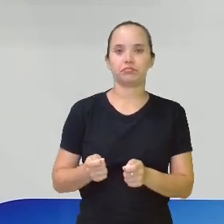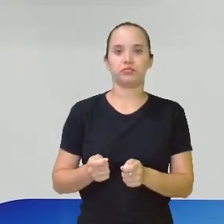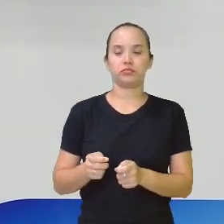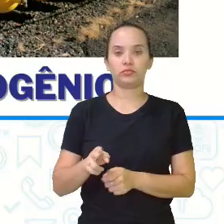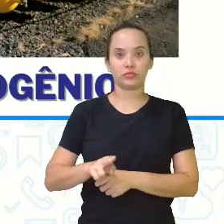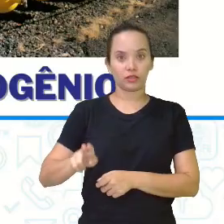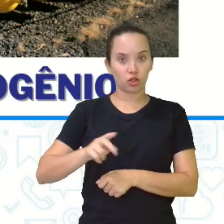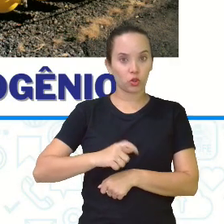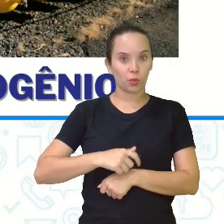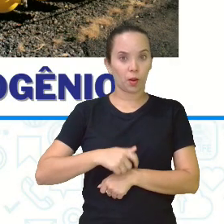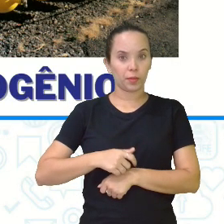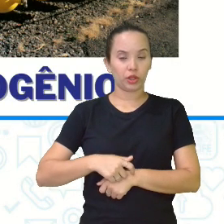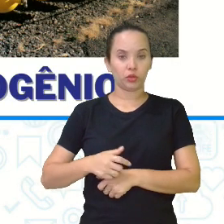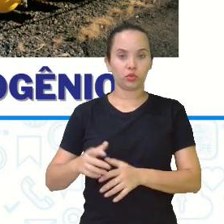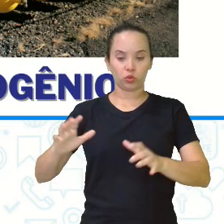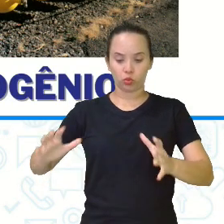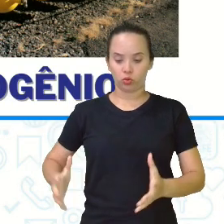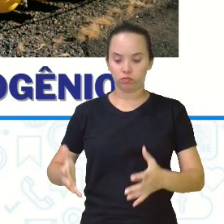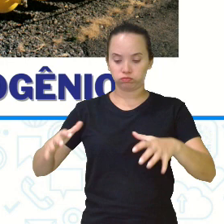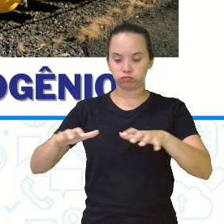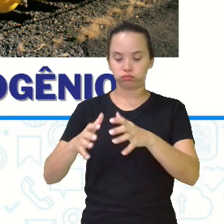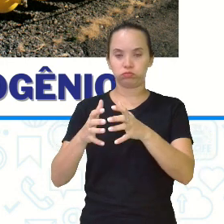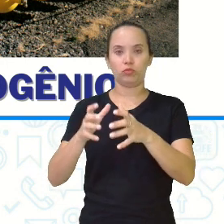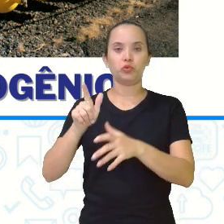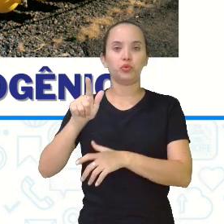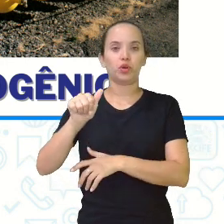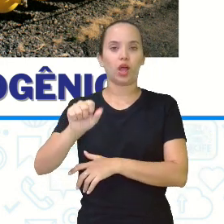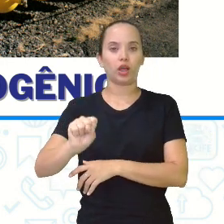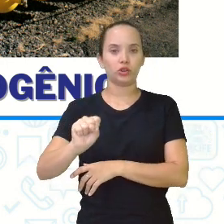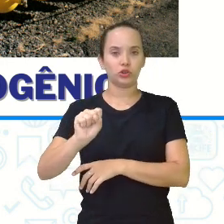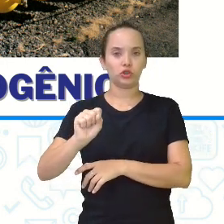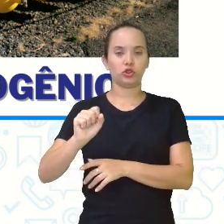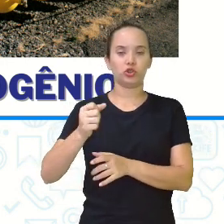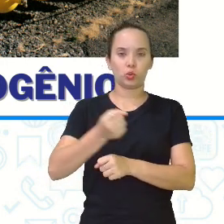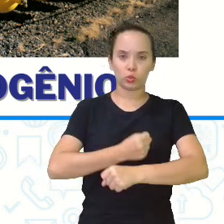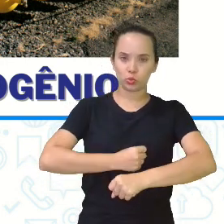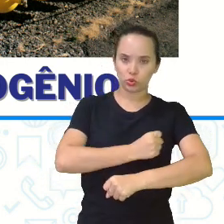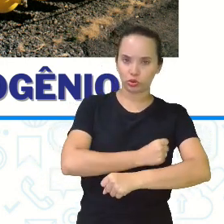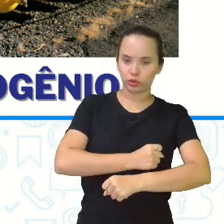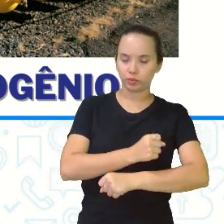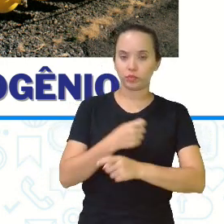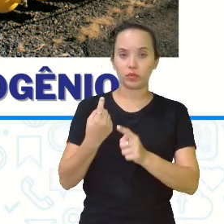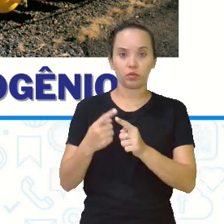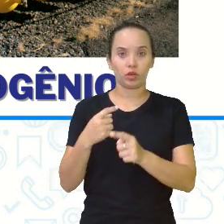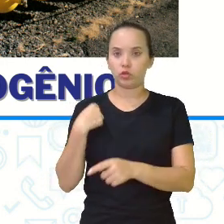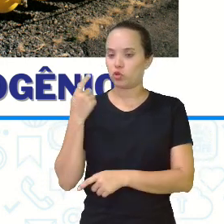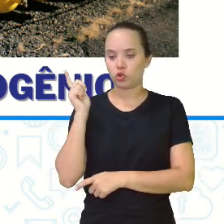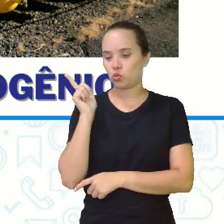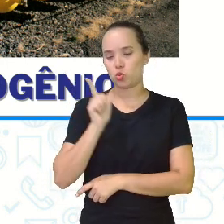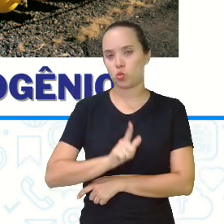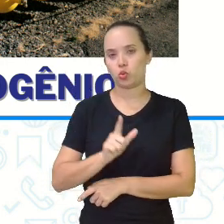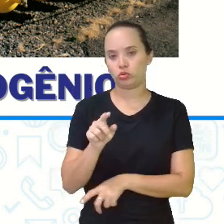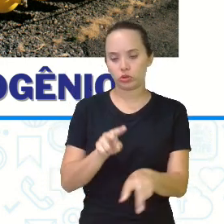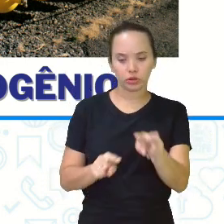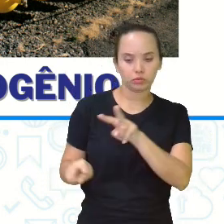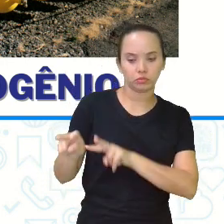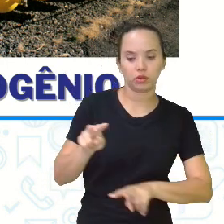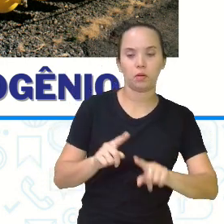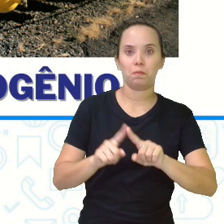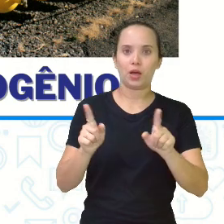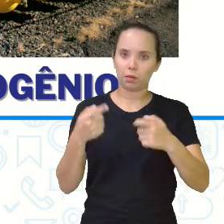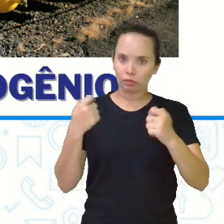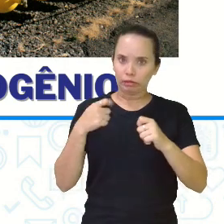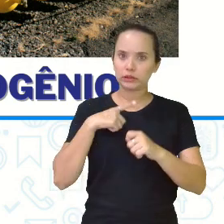cozinha. Nós não conseguimos enxergar, mas aí é um processo que a gente precisa ter bastante